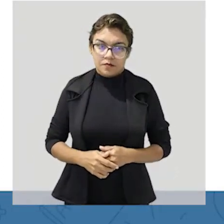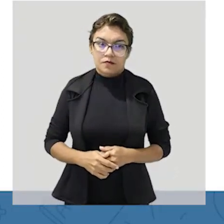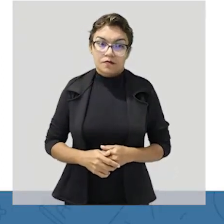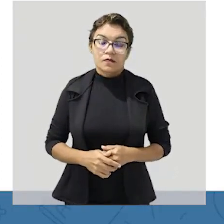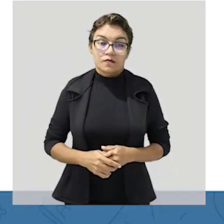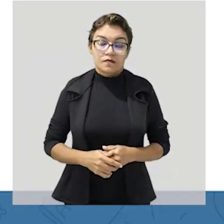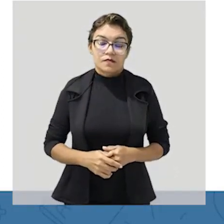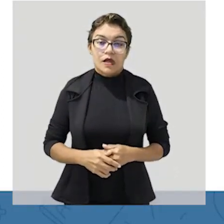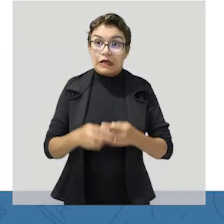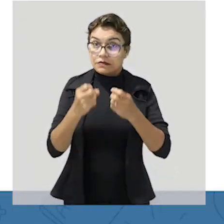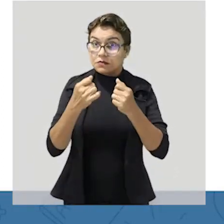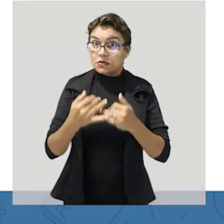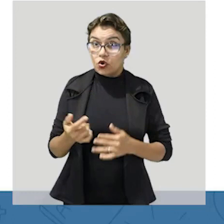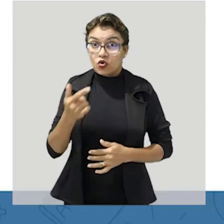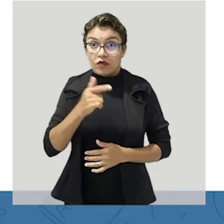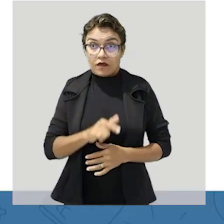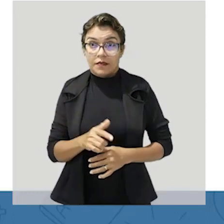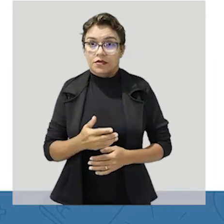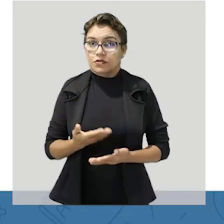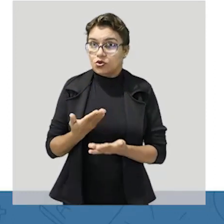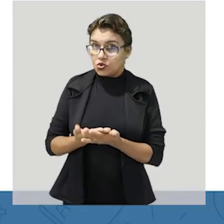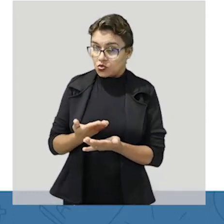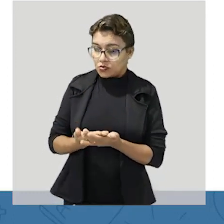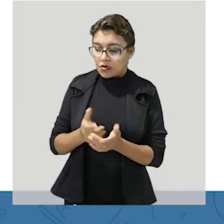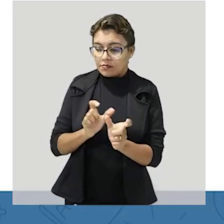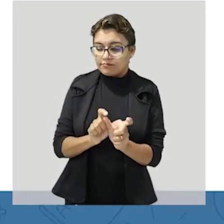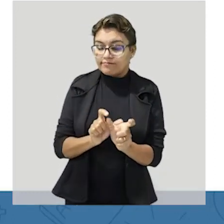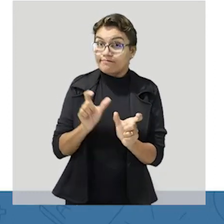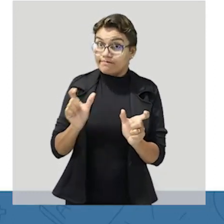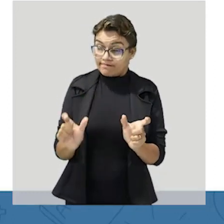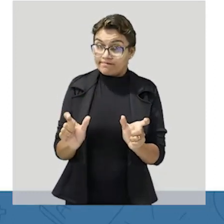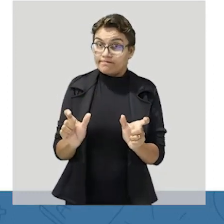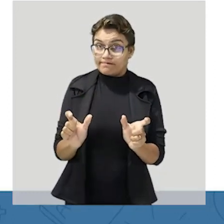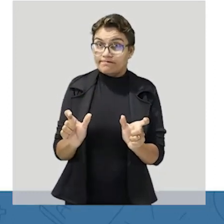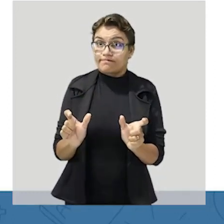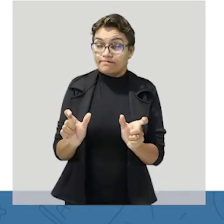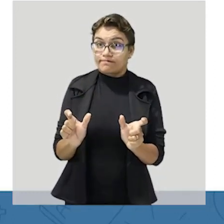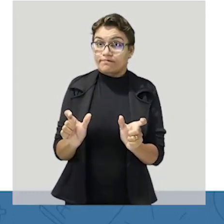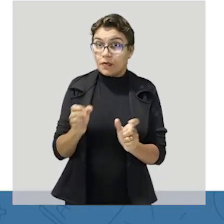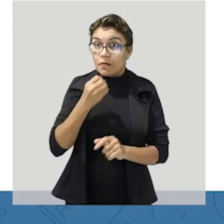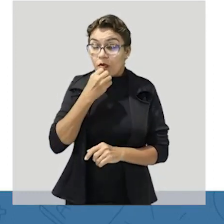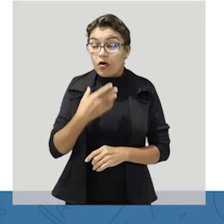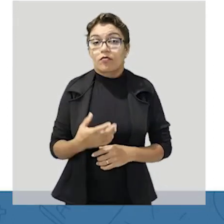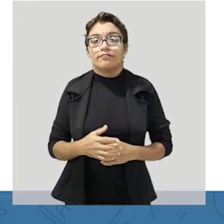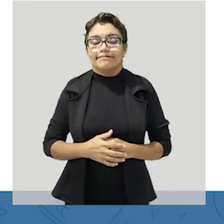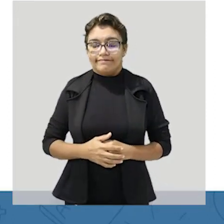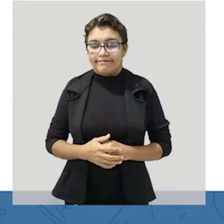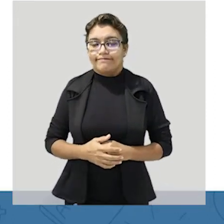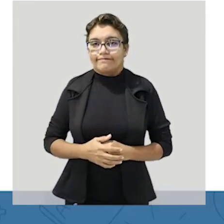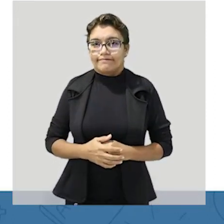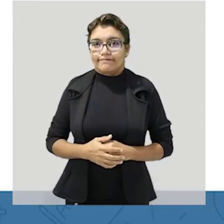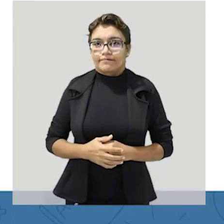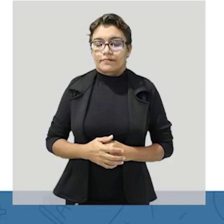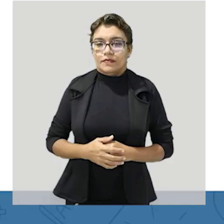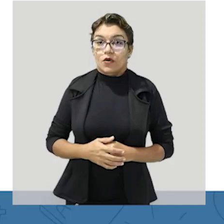aluno de ensino fundamental. A gente tenta trazer também uma linguagem que venha